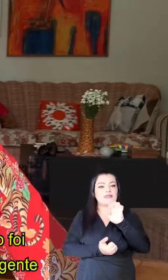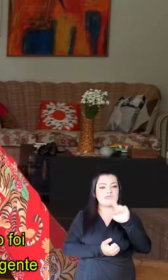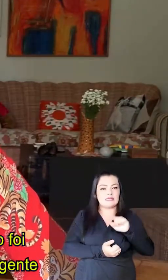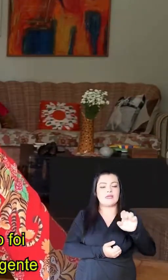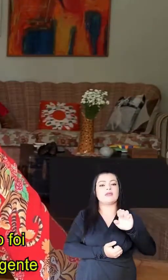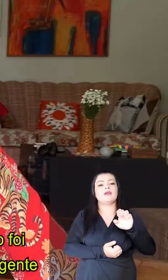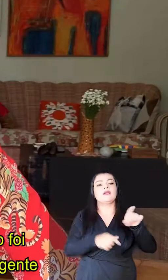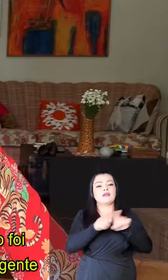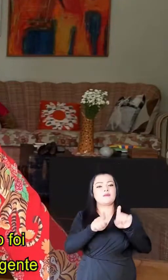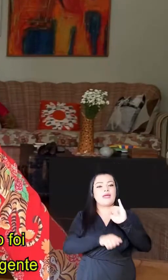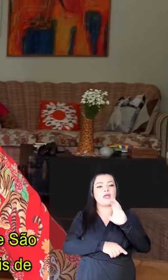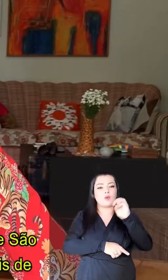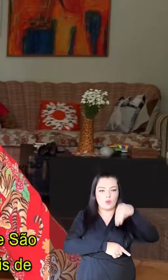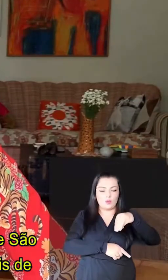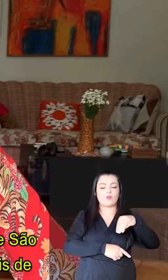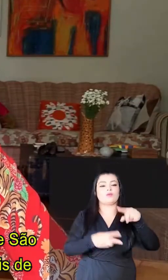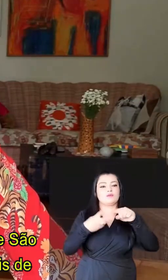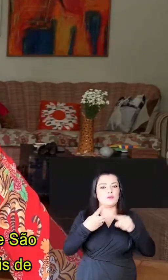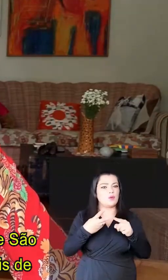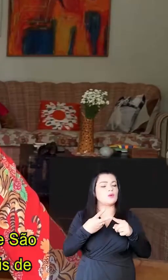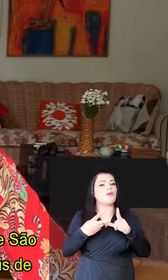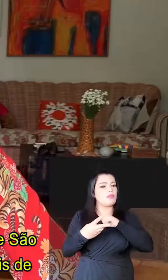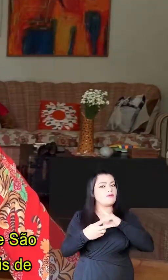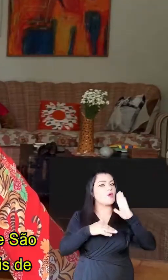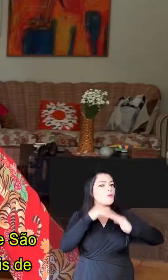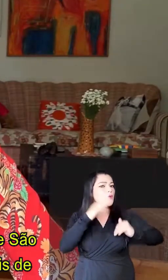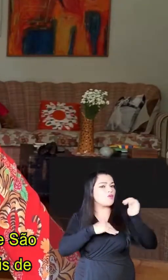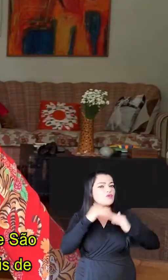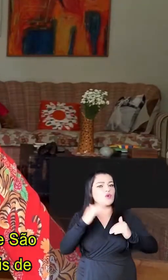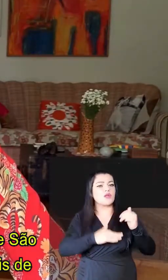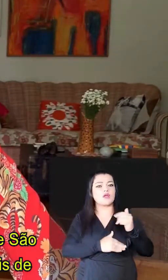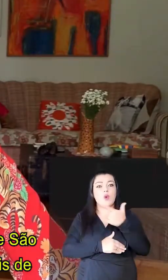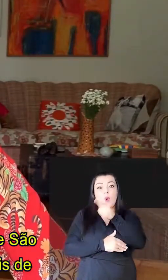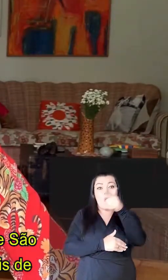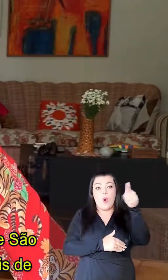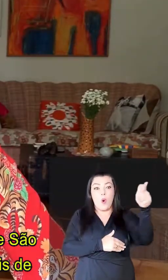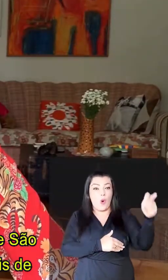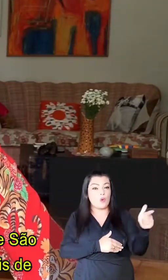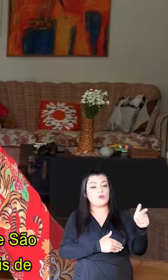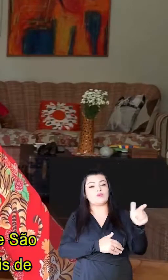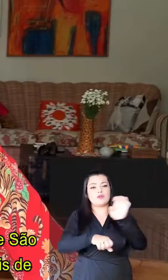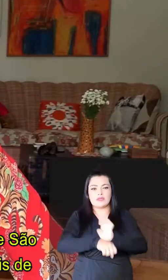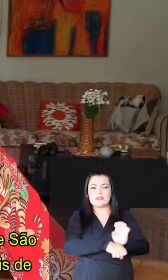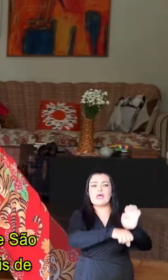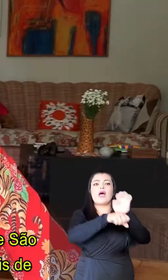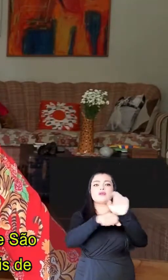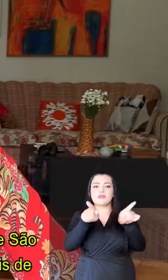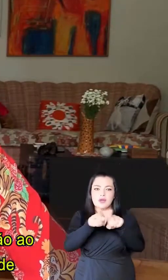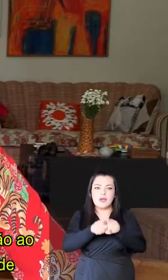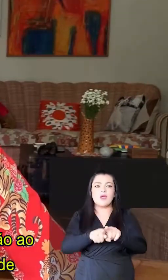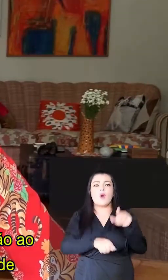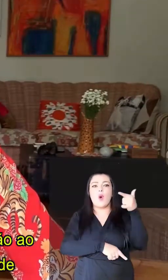ICOM. E a gente contou com profissionais de museus não só de São Paulo, do Brasil, como também de profissionais